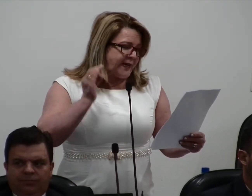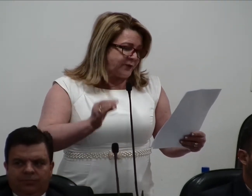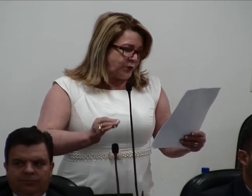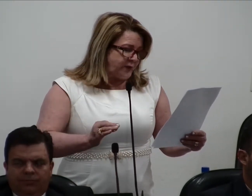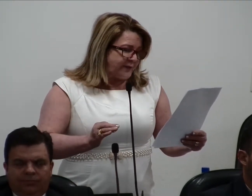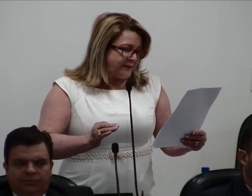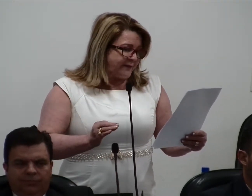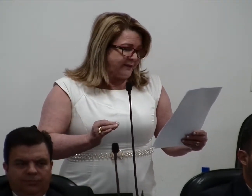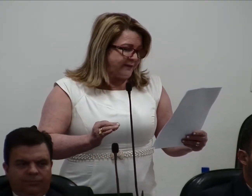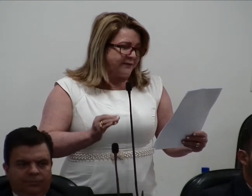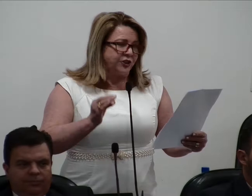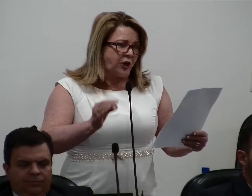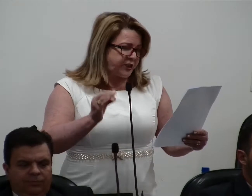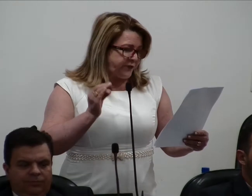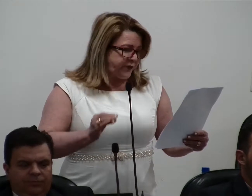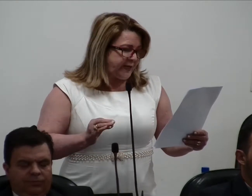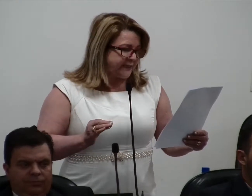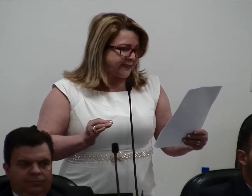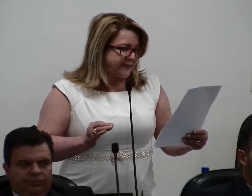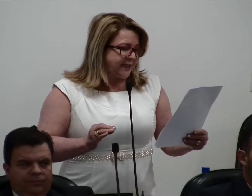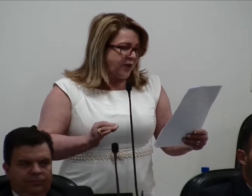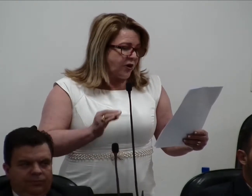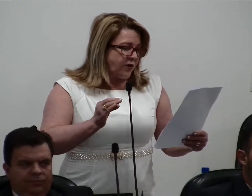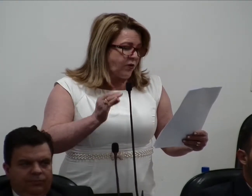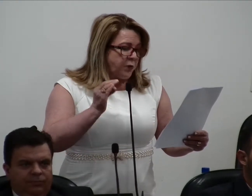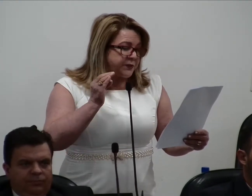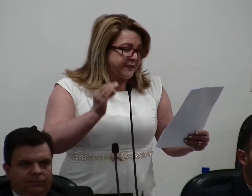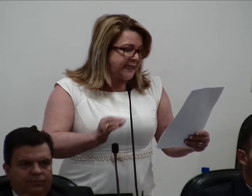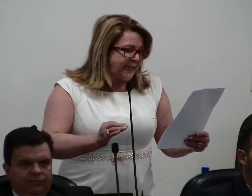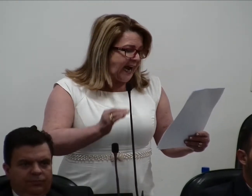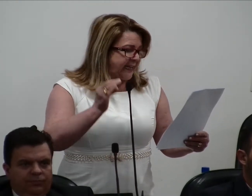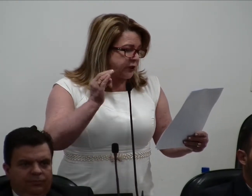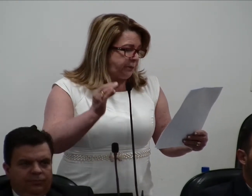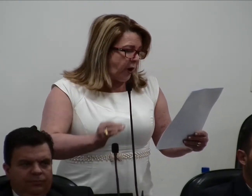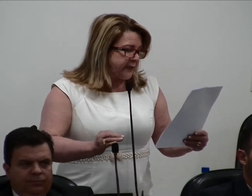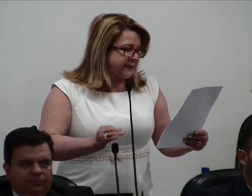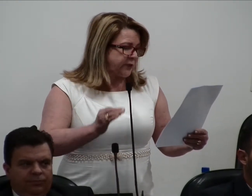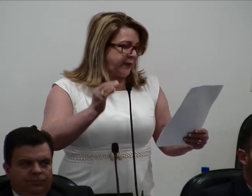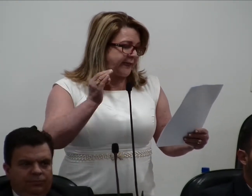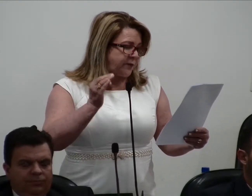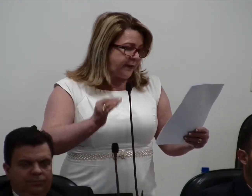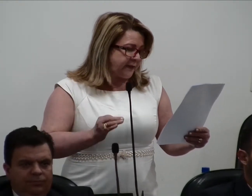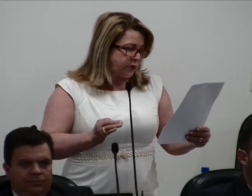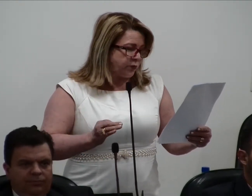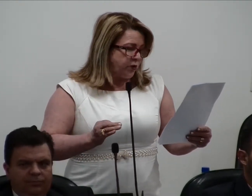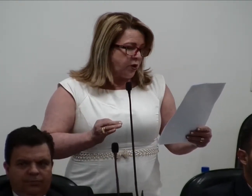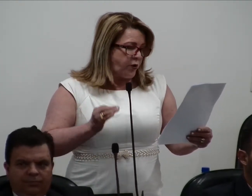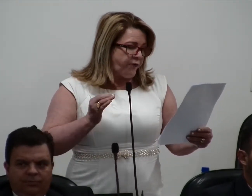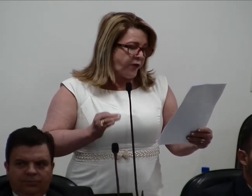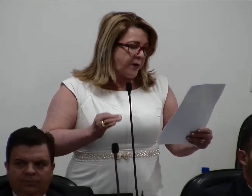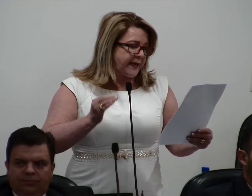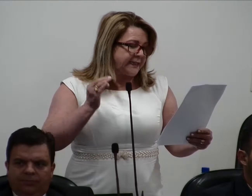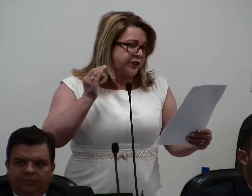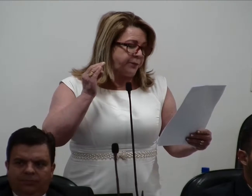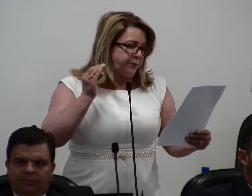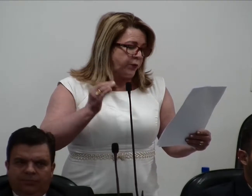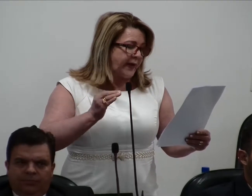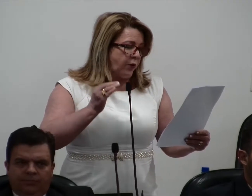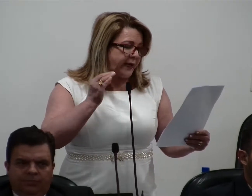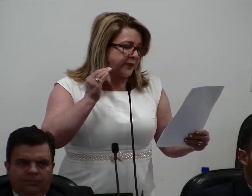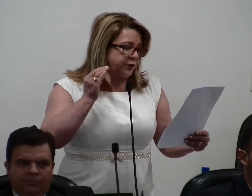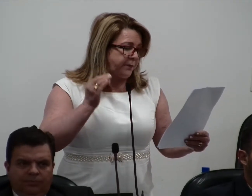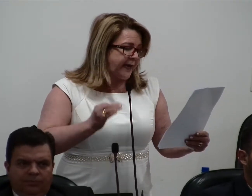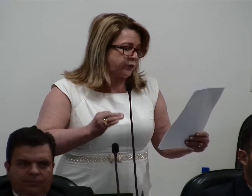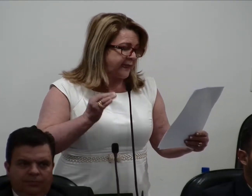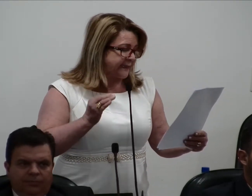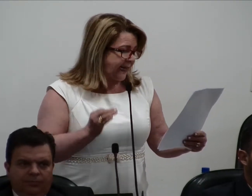nobre vereador Jorge de Freitas consiga a resposta do requerimento, conforme estipula